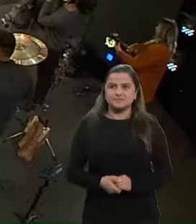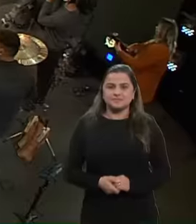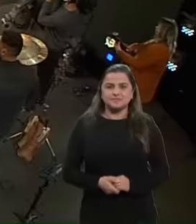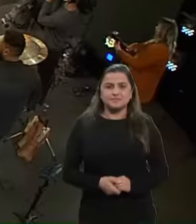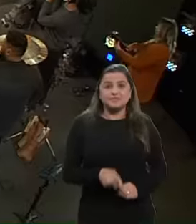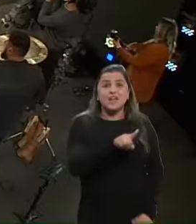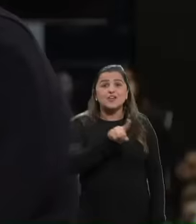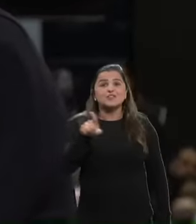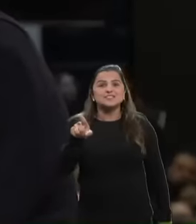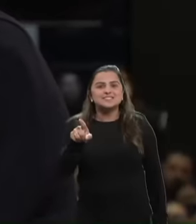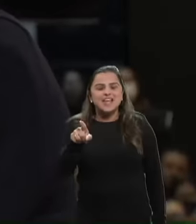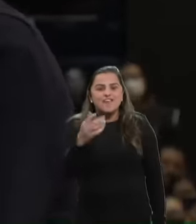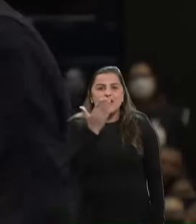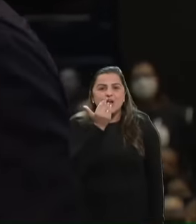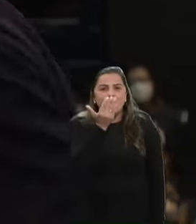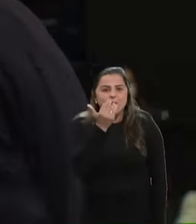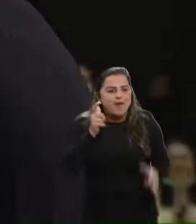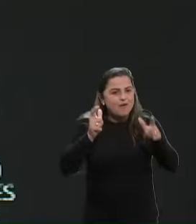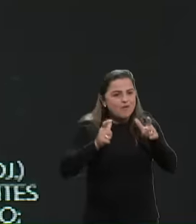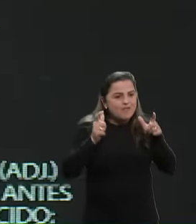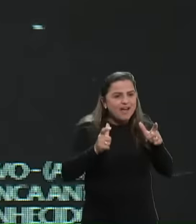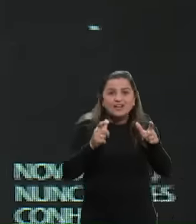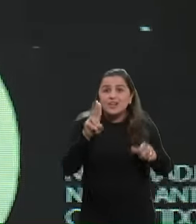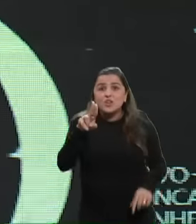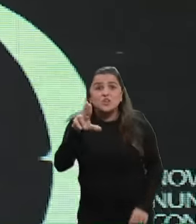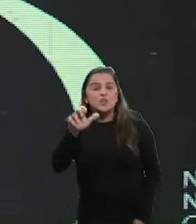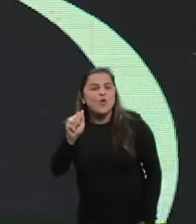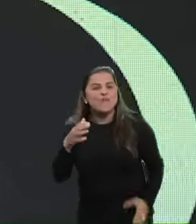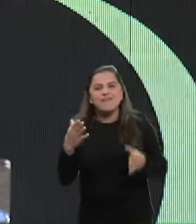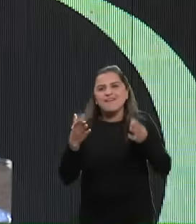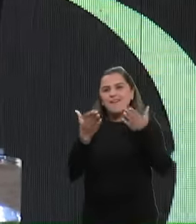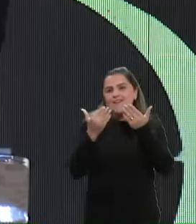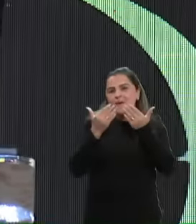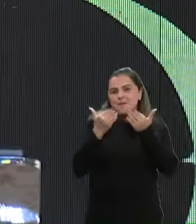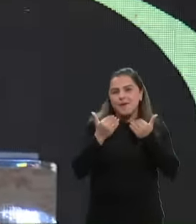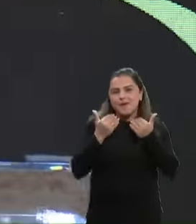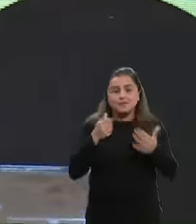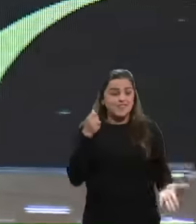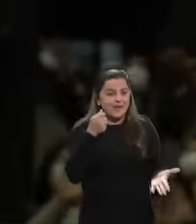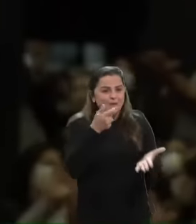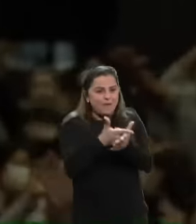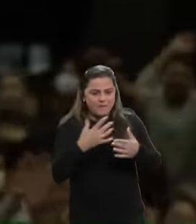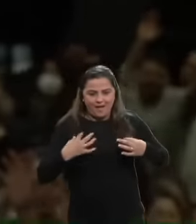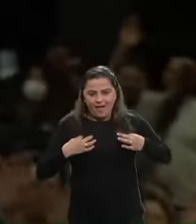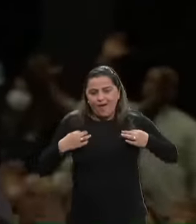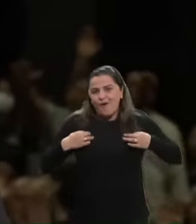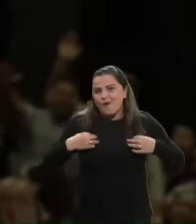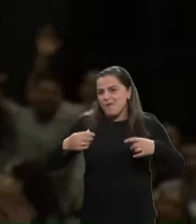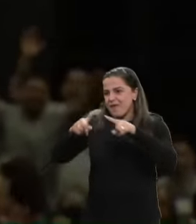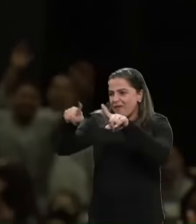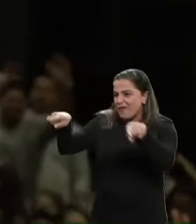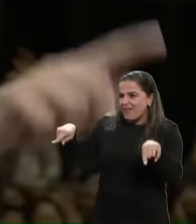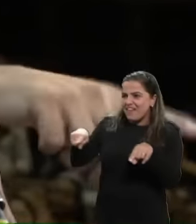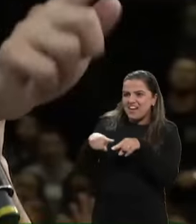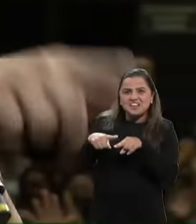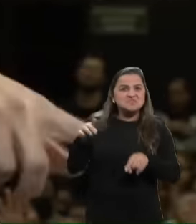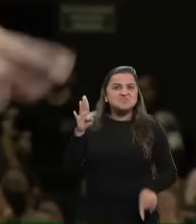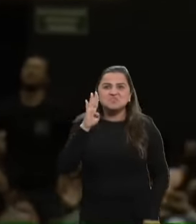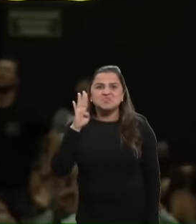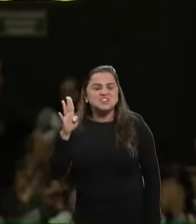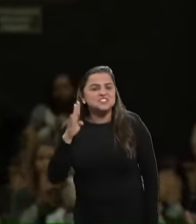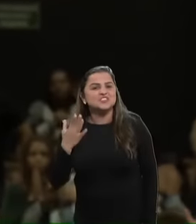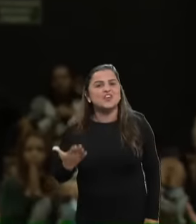Você vai comer onde nunca comeu. Você vai comprar roupa onde nunca comprou. Você vai se